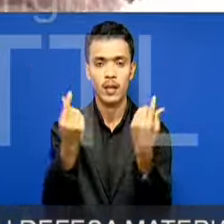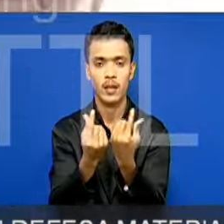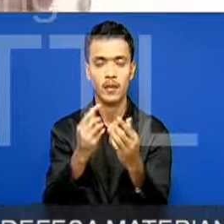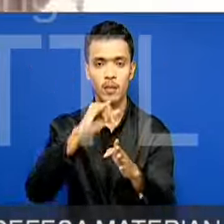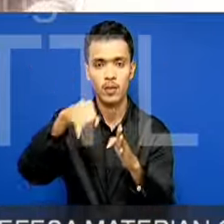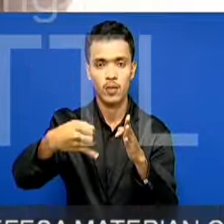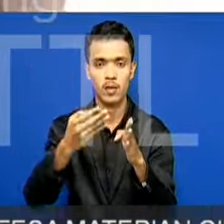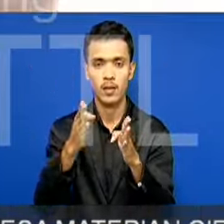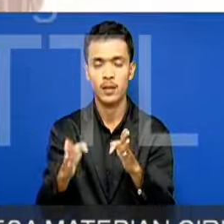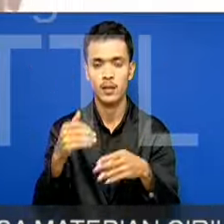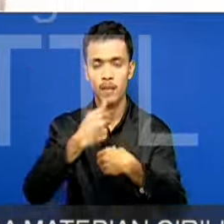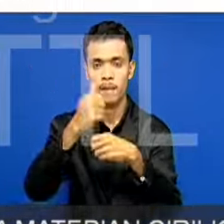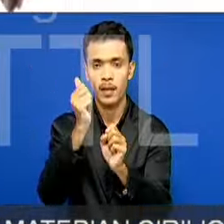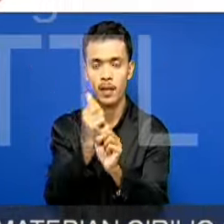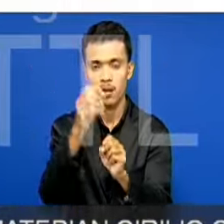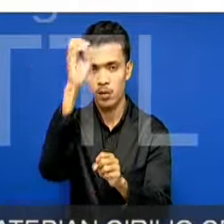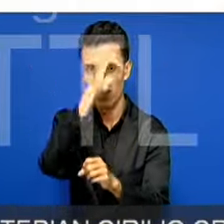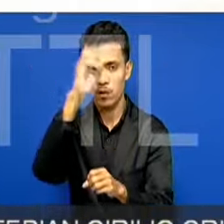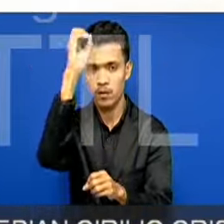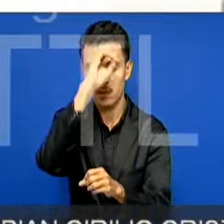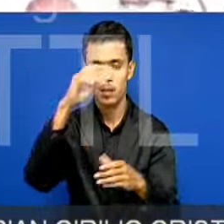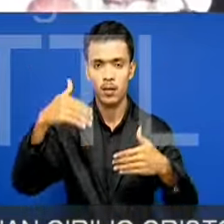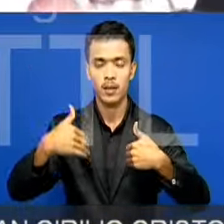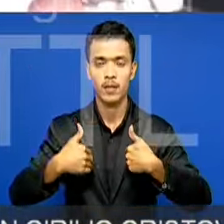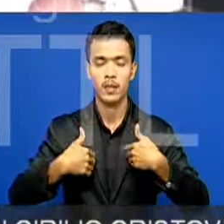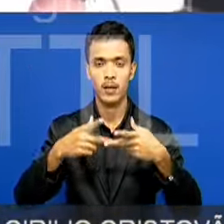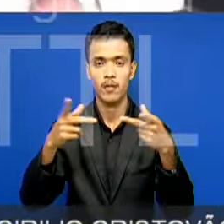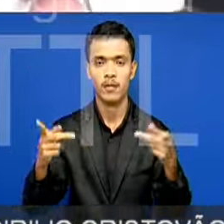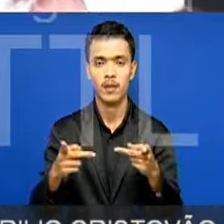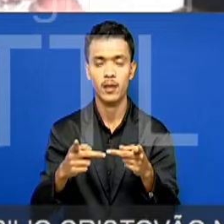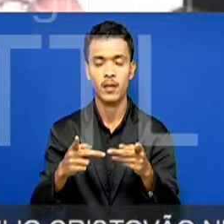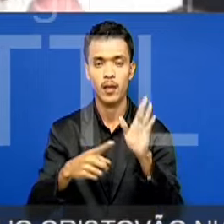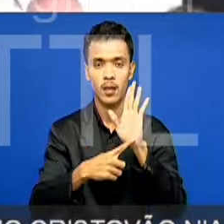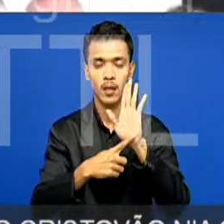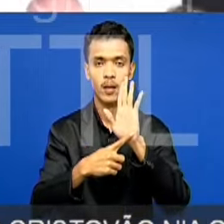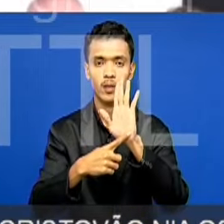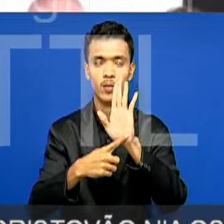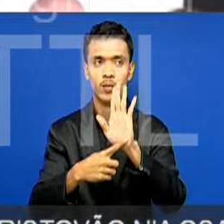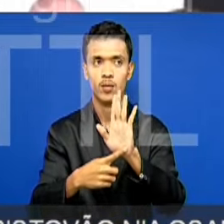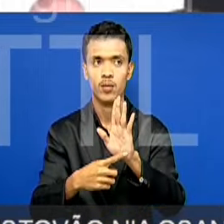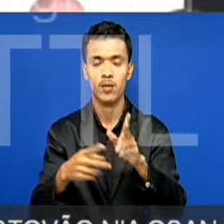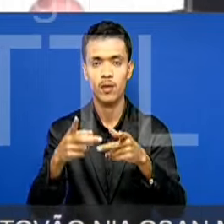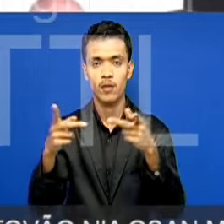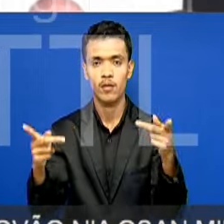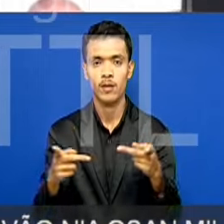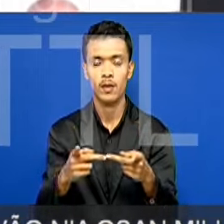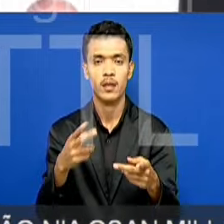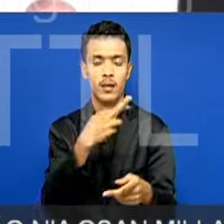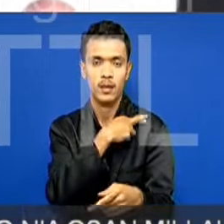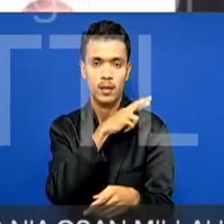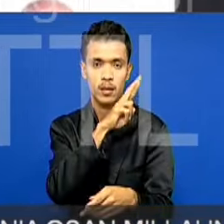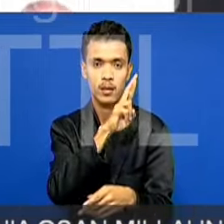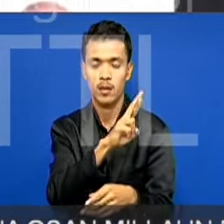jornalista, a observação direta e a Fátima a tudo catac. Situação e a sítio religioso